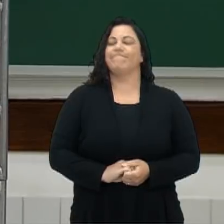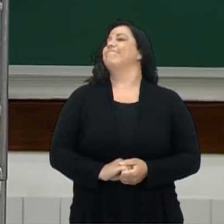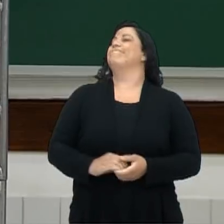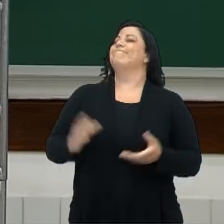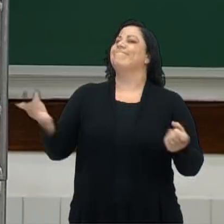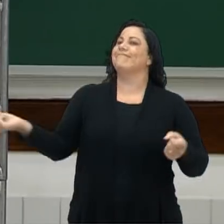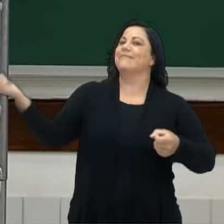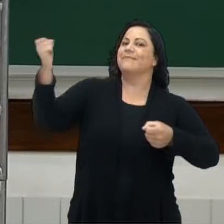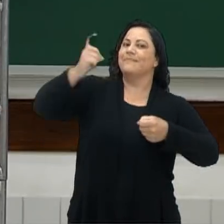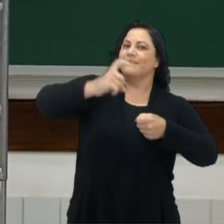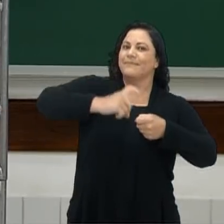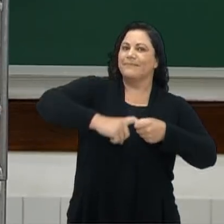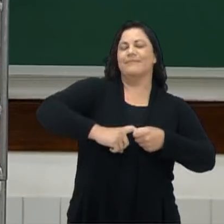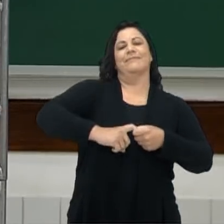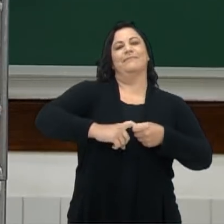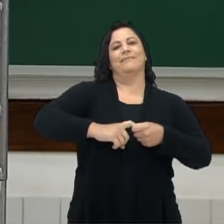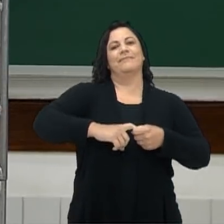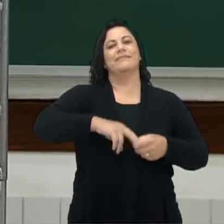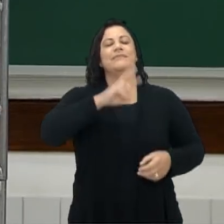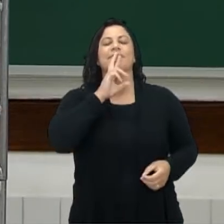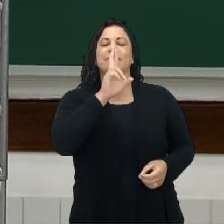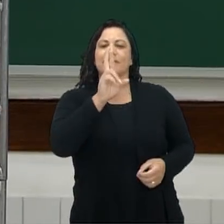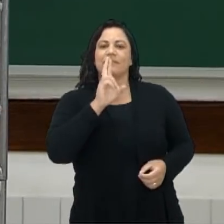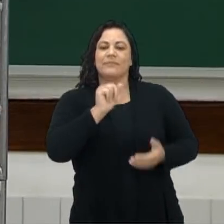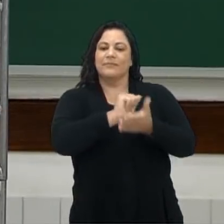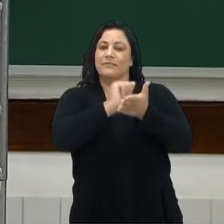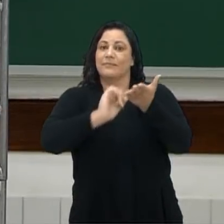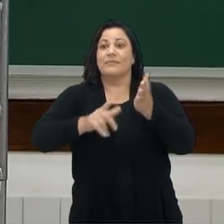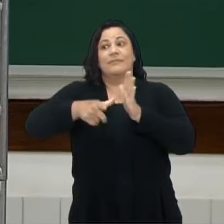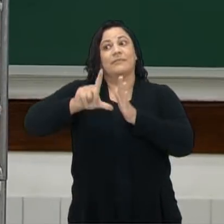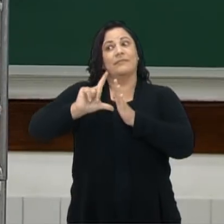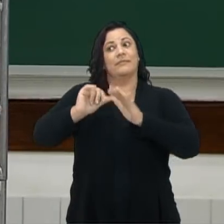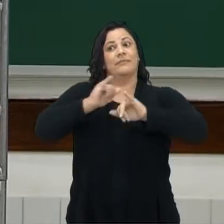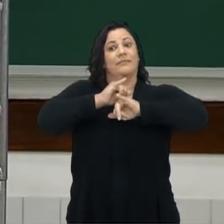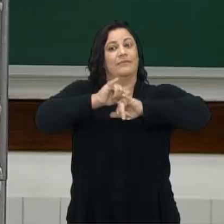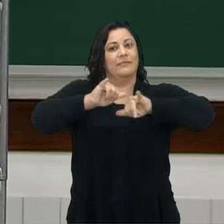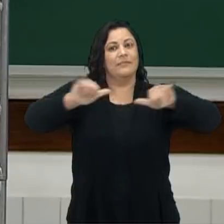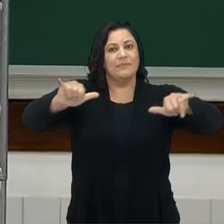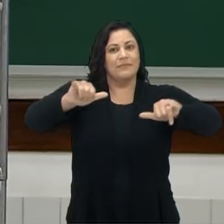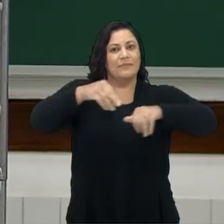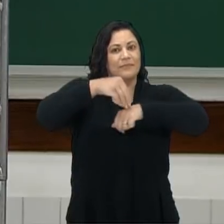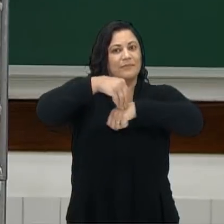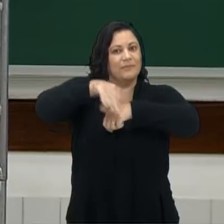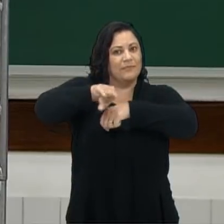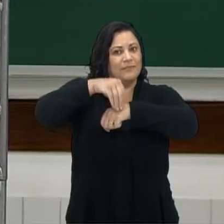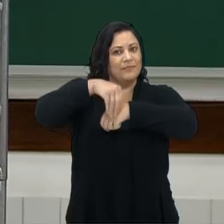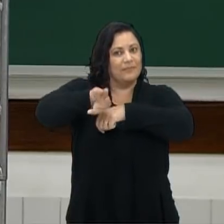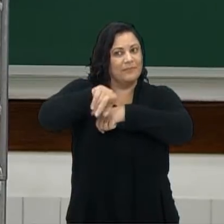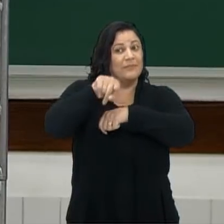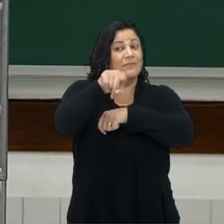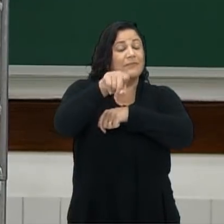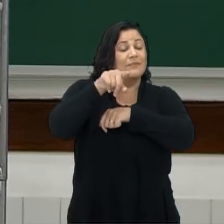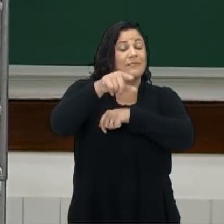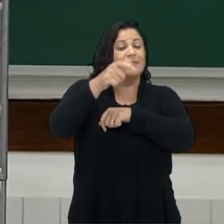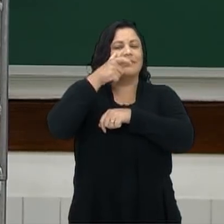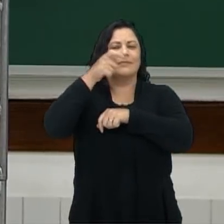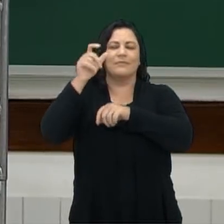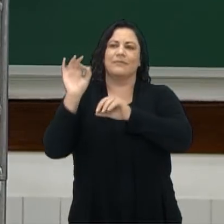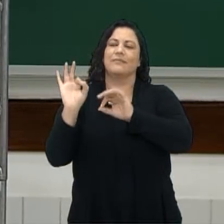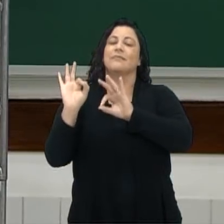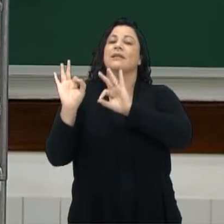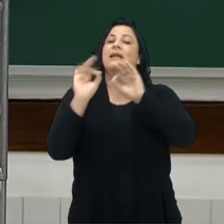Estamos de volta com a resolução do exercício, mas antes eu tenho um recadinho para você que só está acompanhando essa aula através da